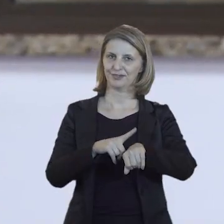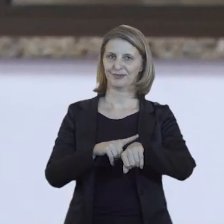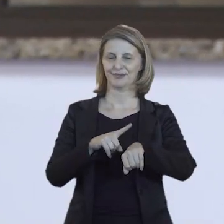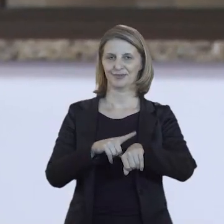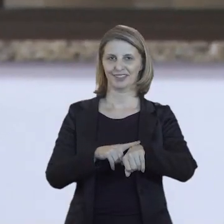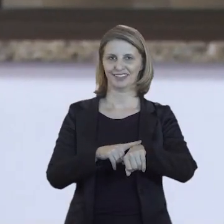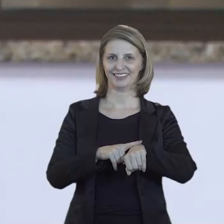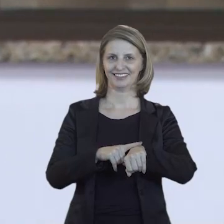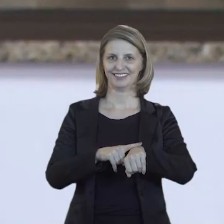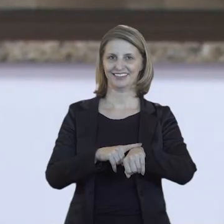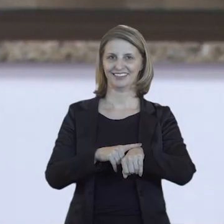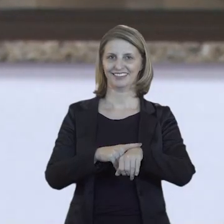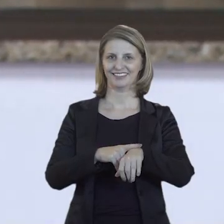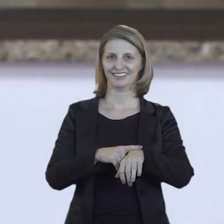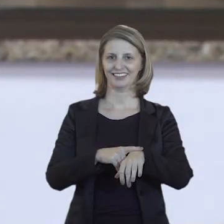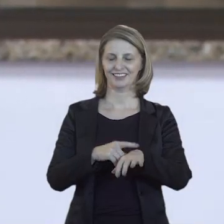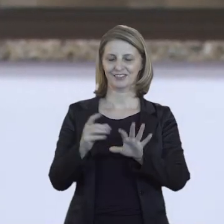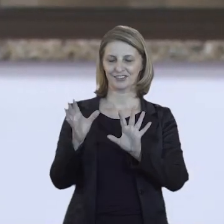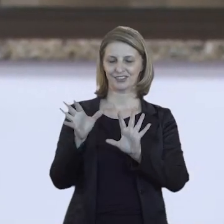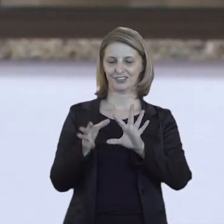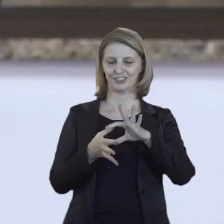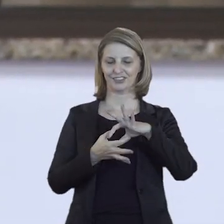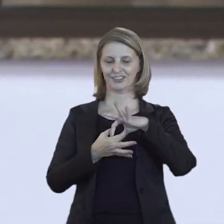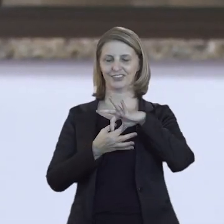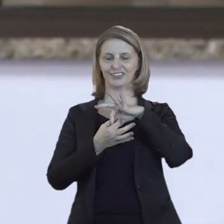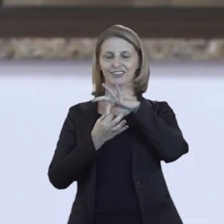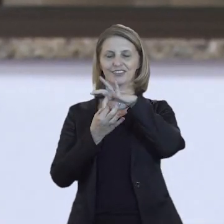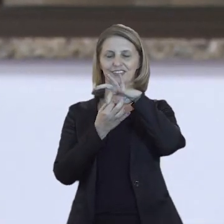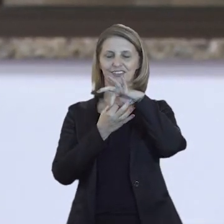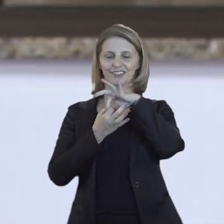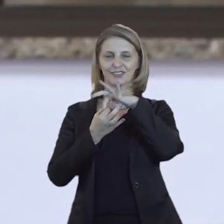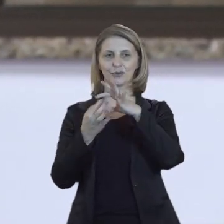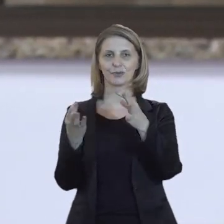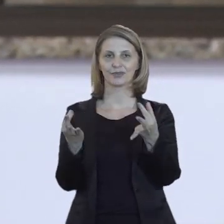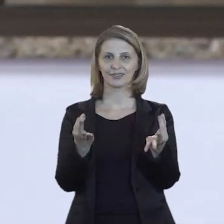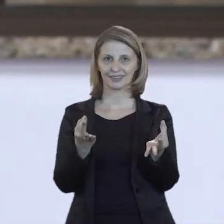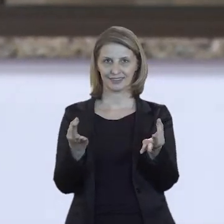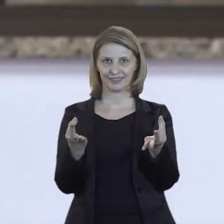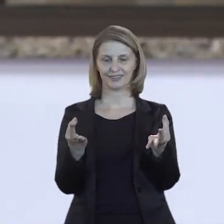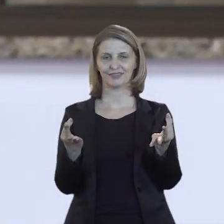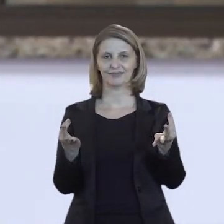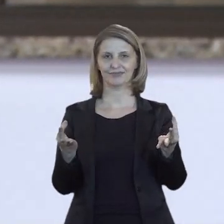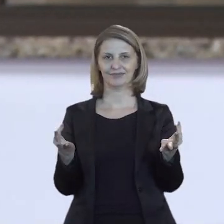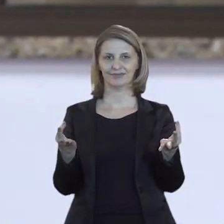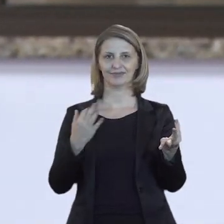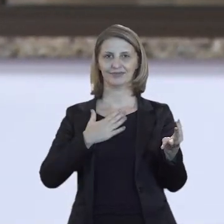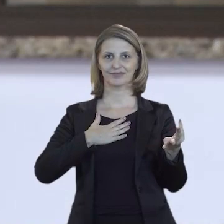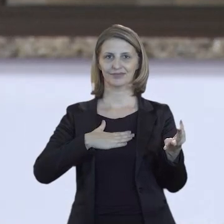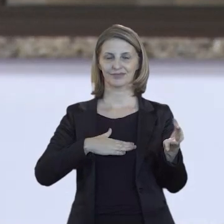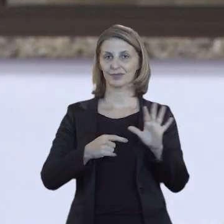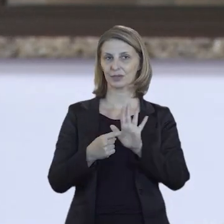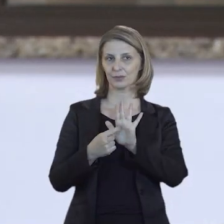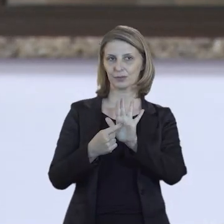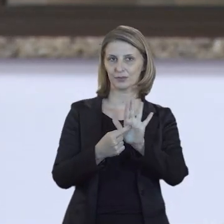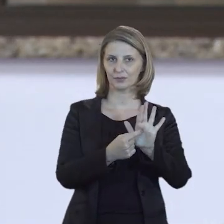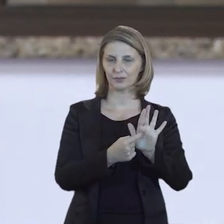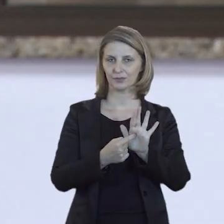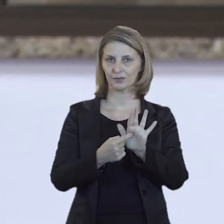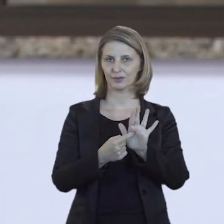Então a gente encerra com esse momento, né, de conexão, de meditação,